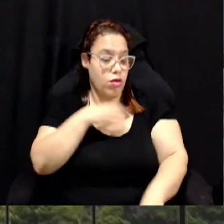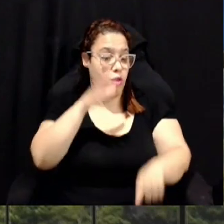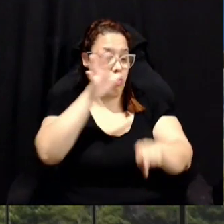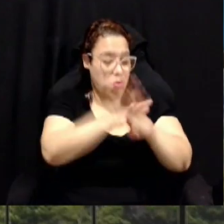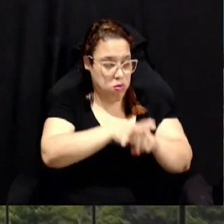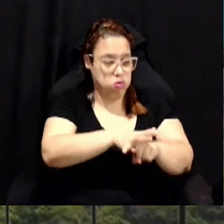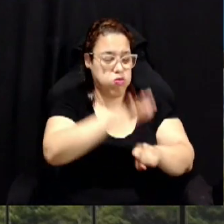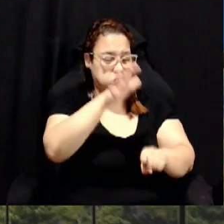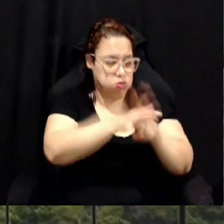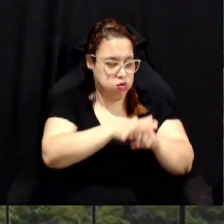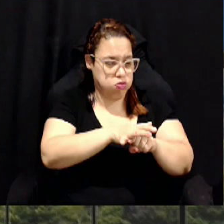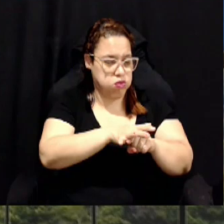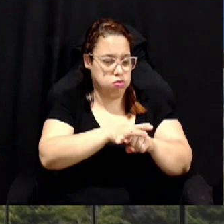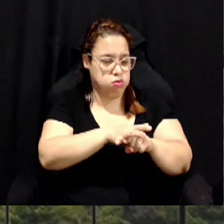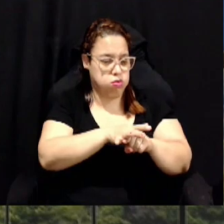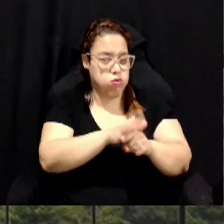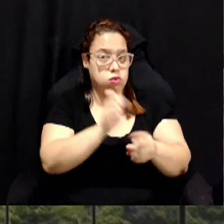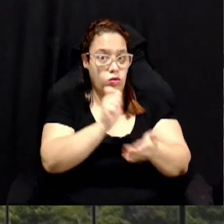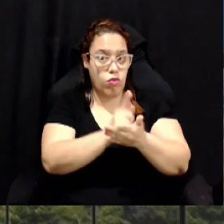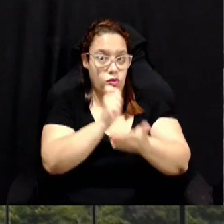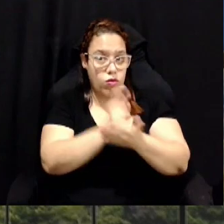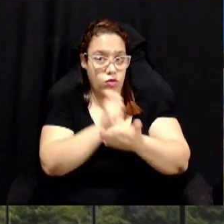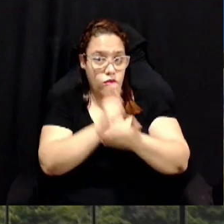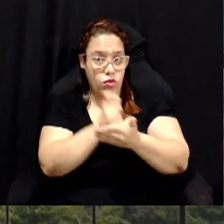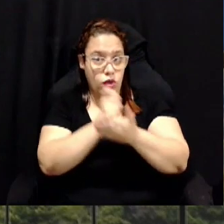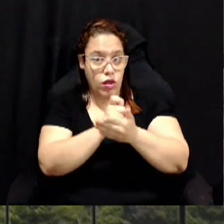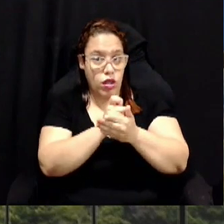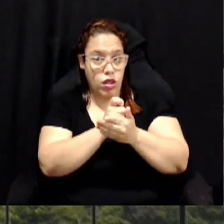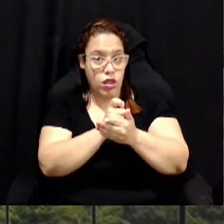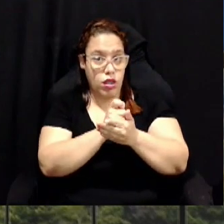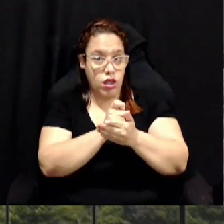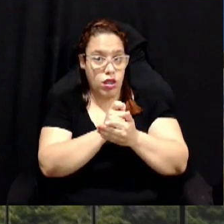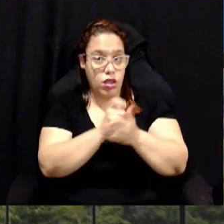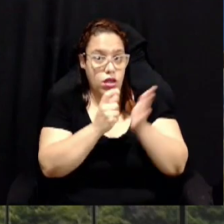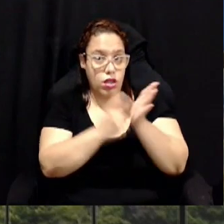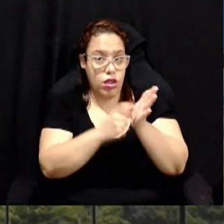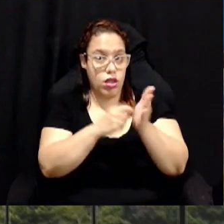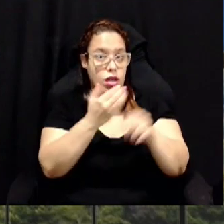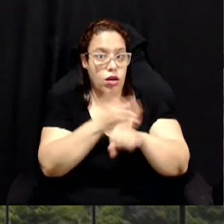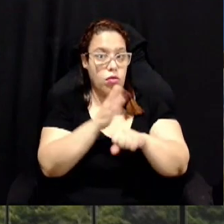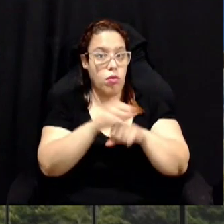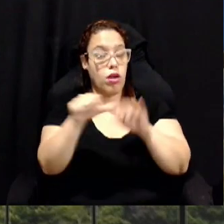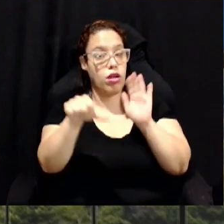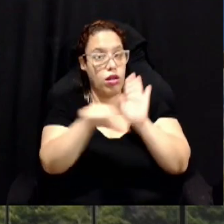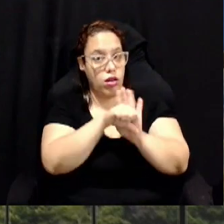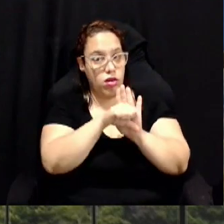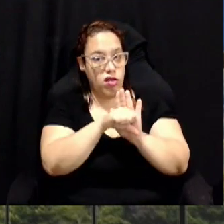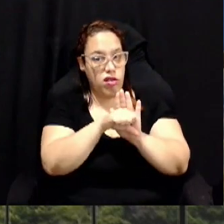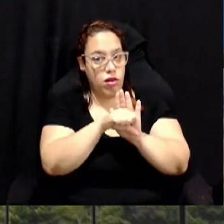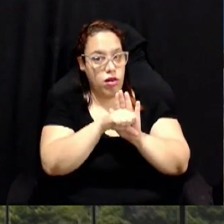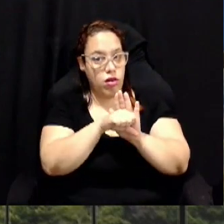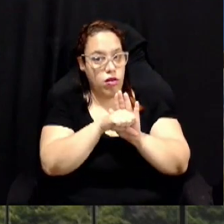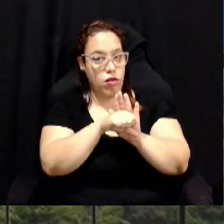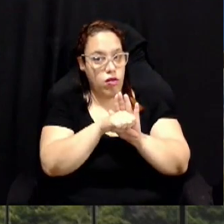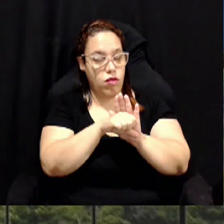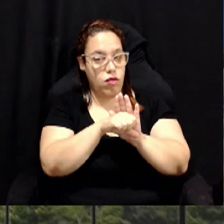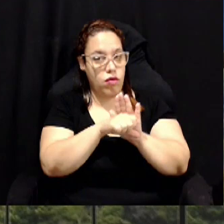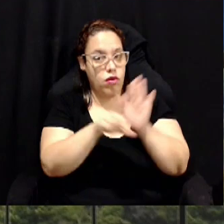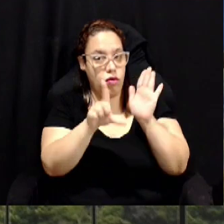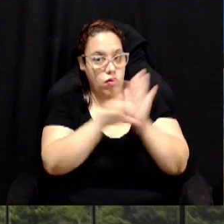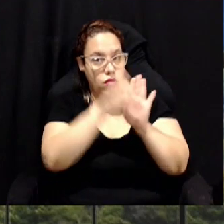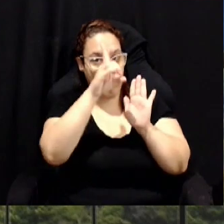cobrança de taxas extras na mensalidade, que é uma prática ilegal, descumprimento do direito a um